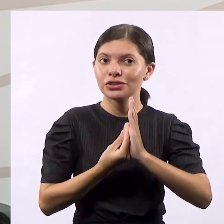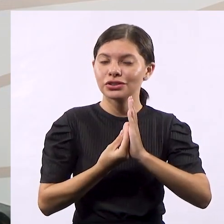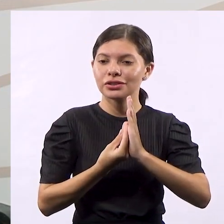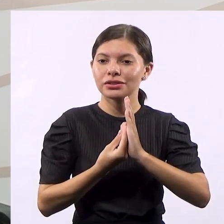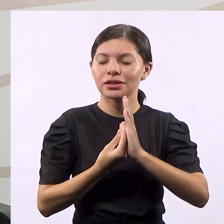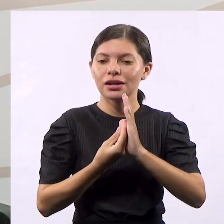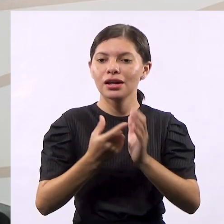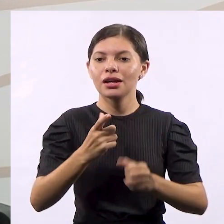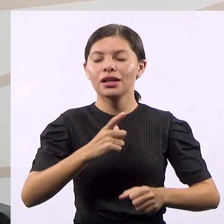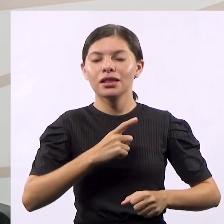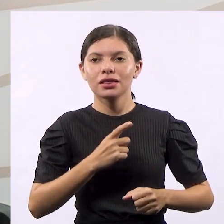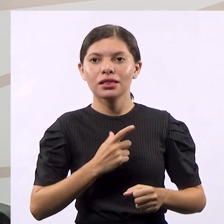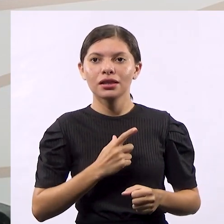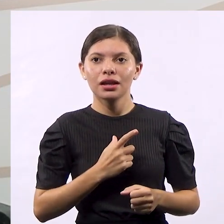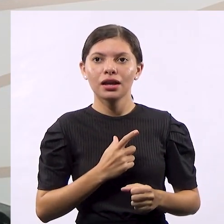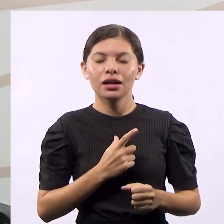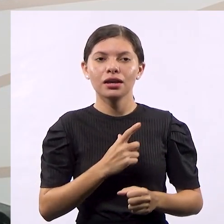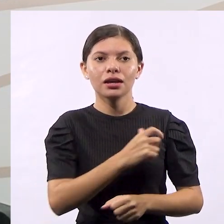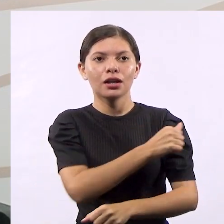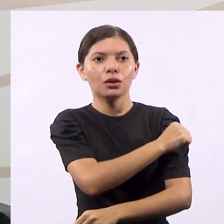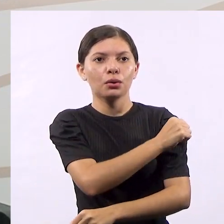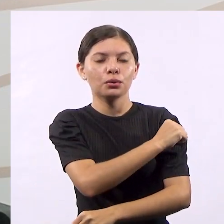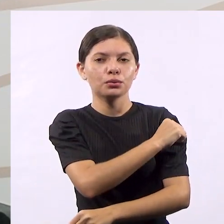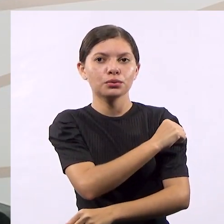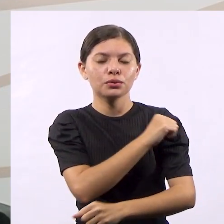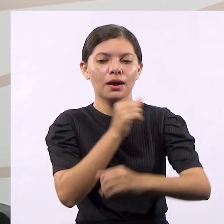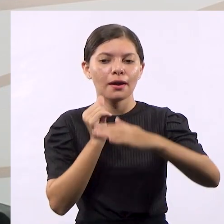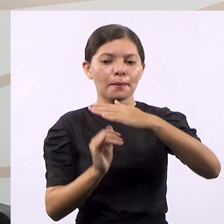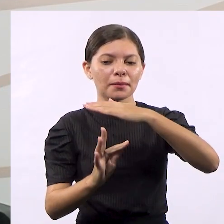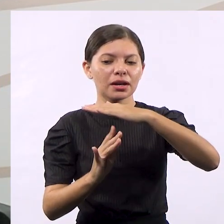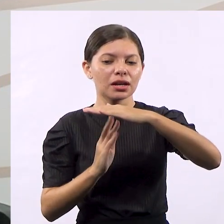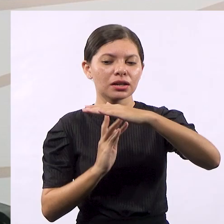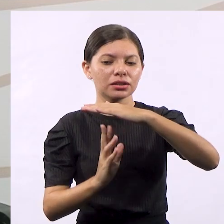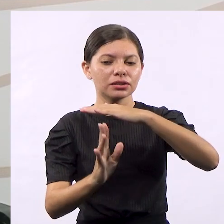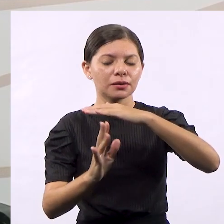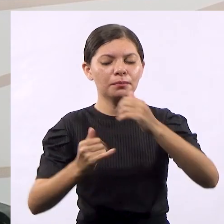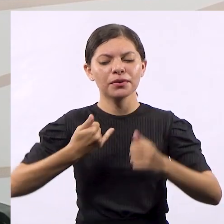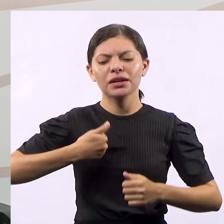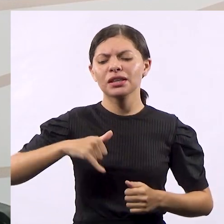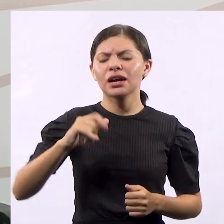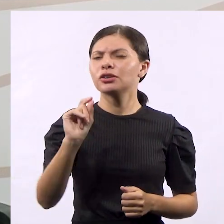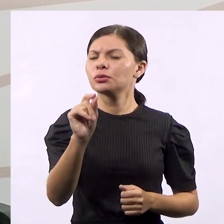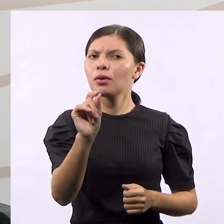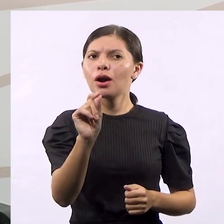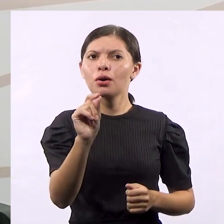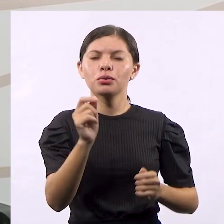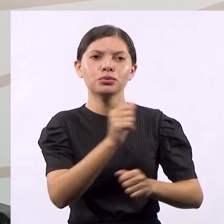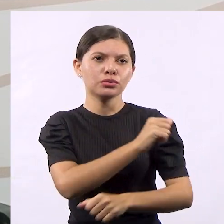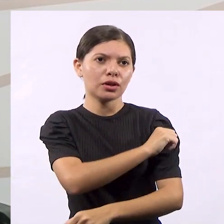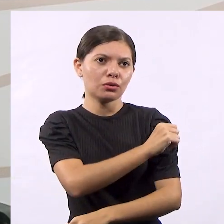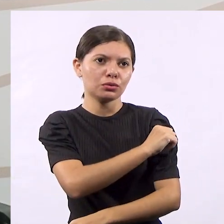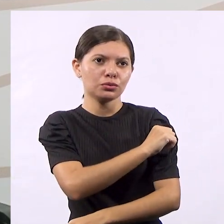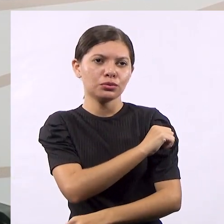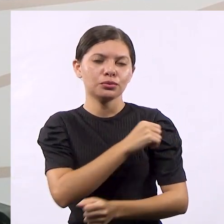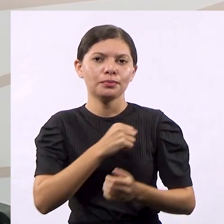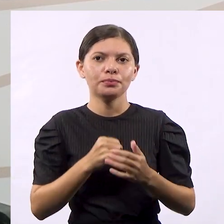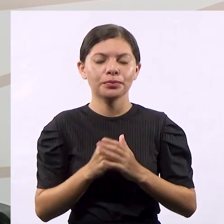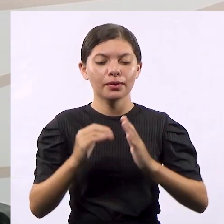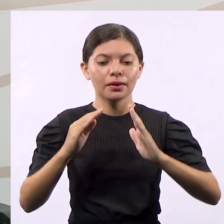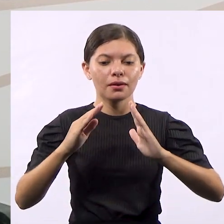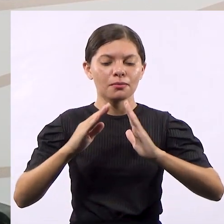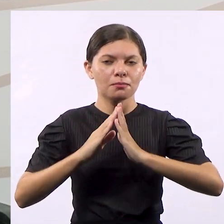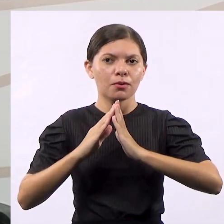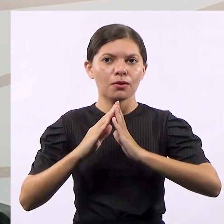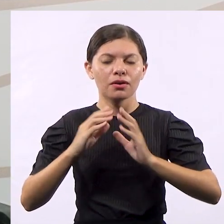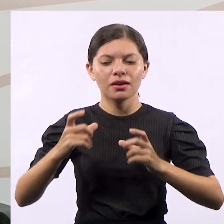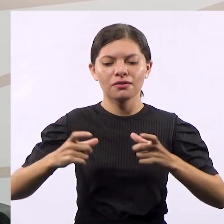imigrantes, qual é a faixa etária, qual é a origem desses alunos, eles moram na zona urbana, na zona